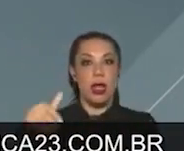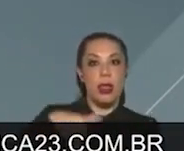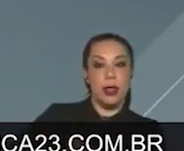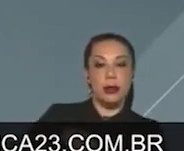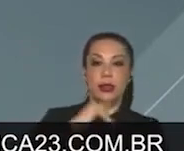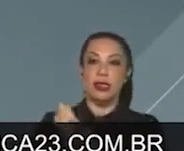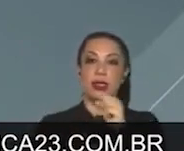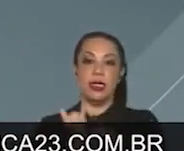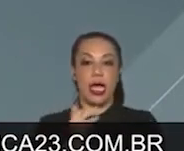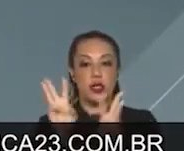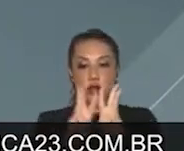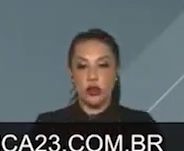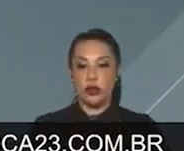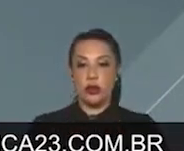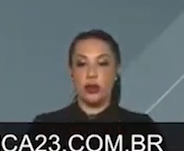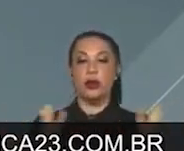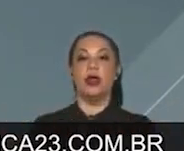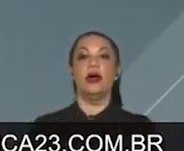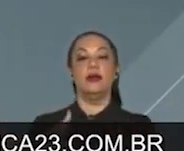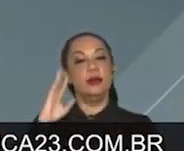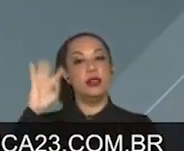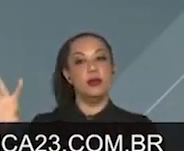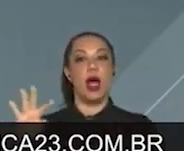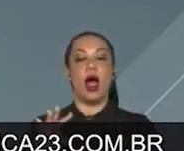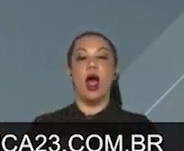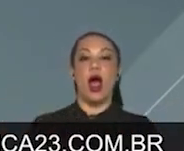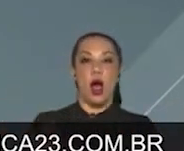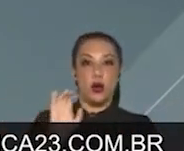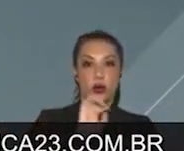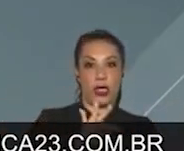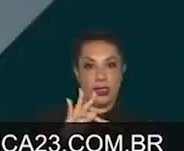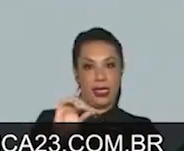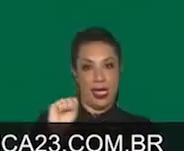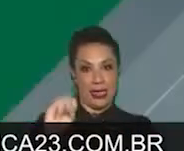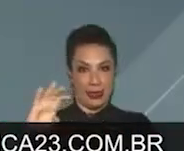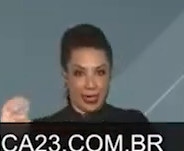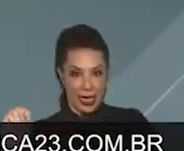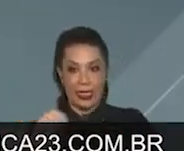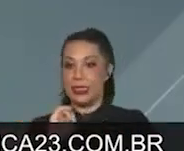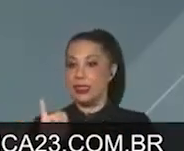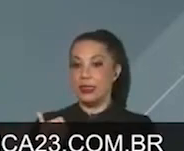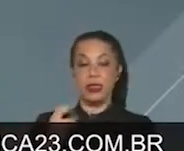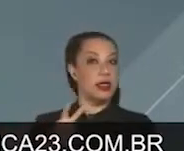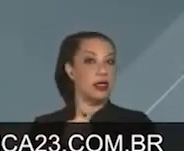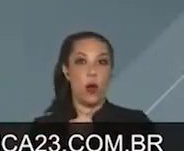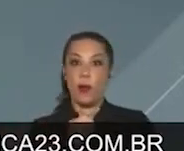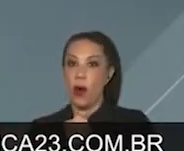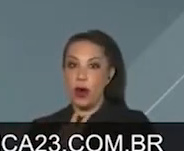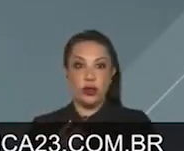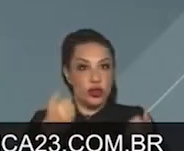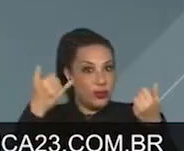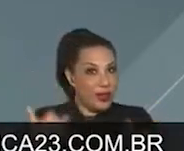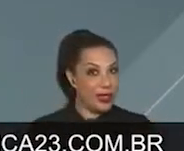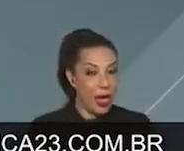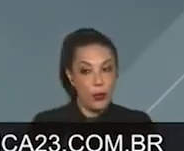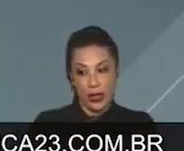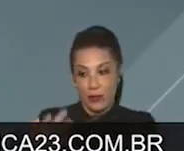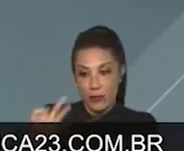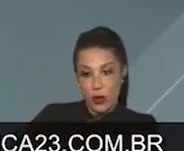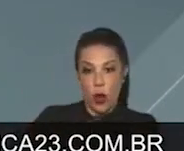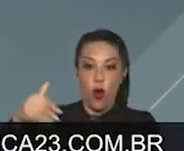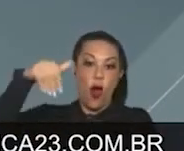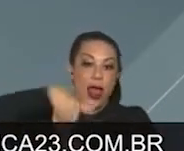da internet nos tribunais eleitorais dos estados ou do TSE. Se não for possível fazer a justificativa no dia